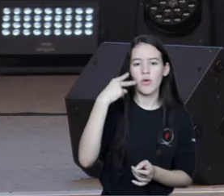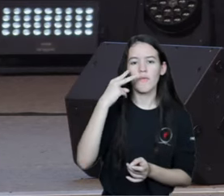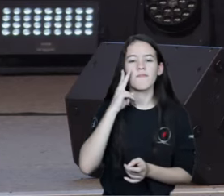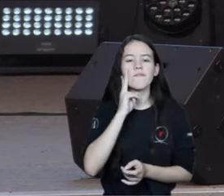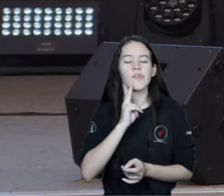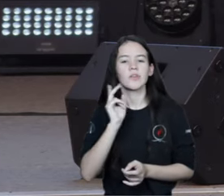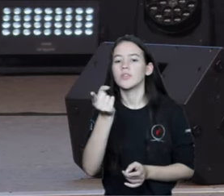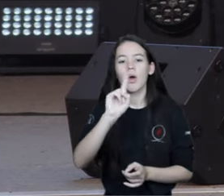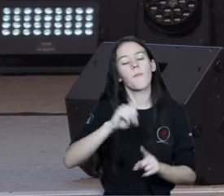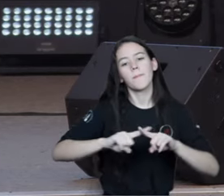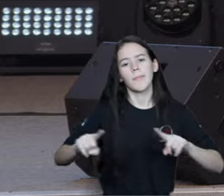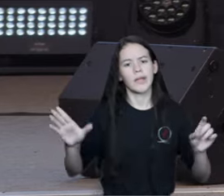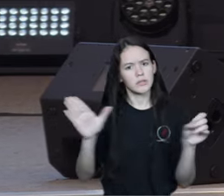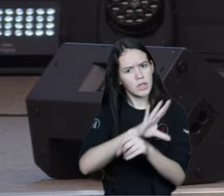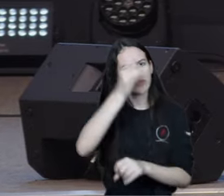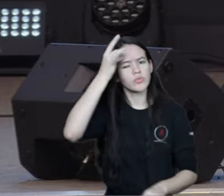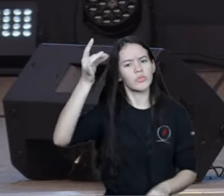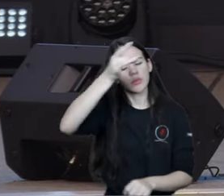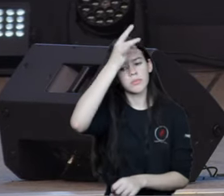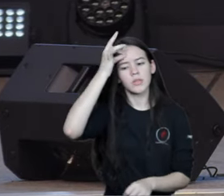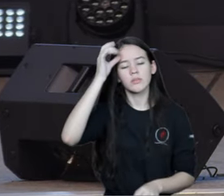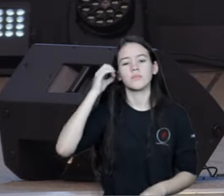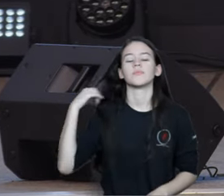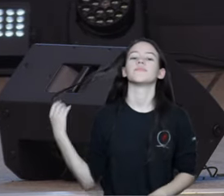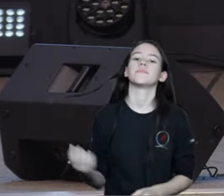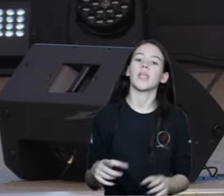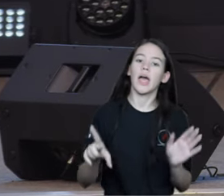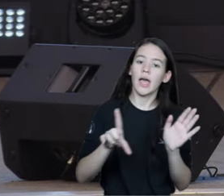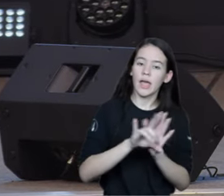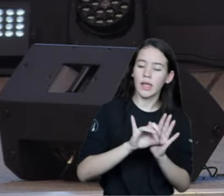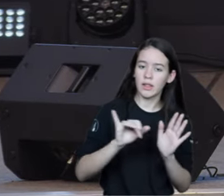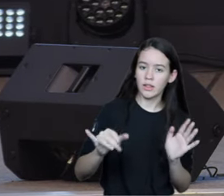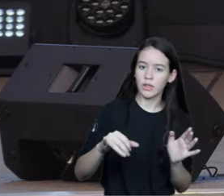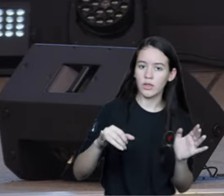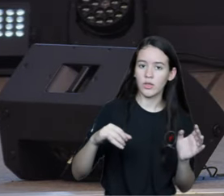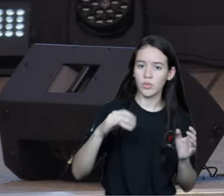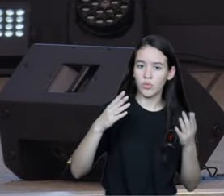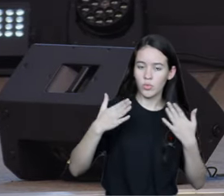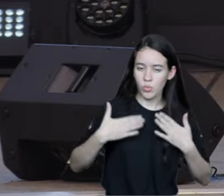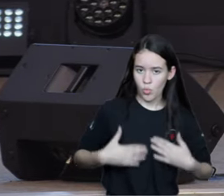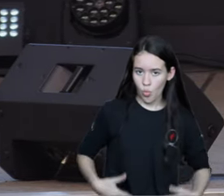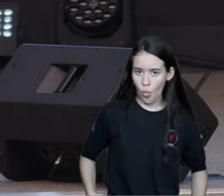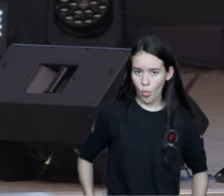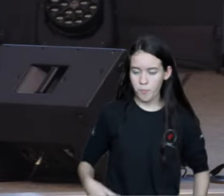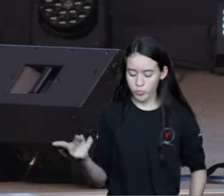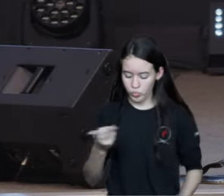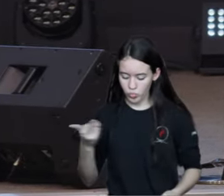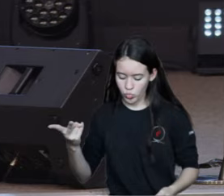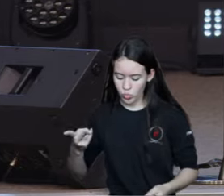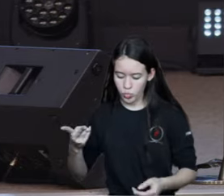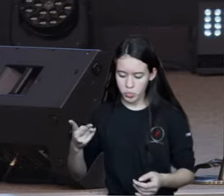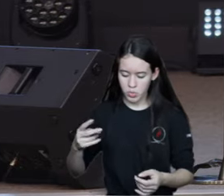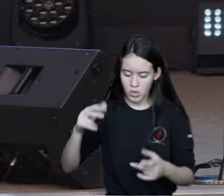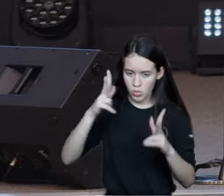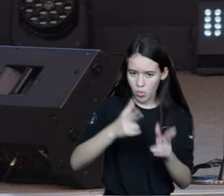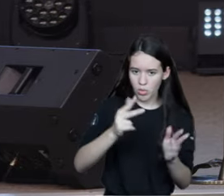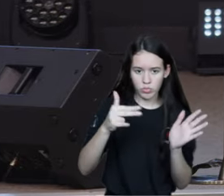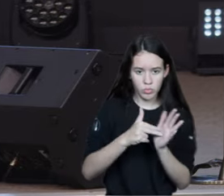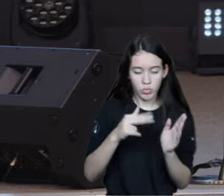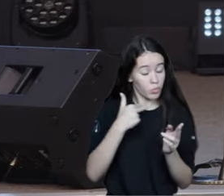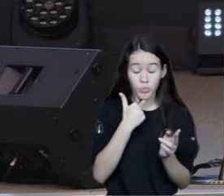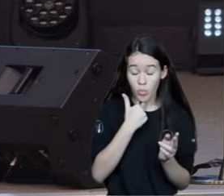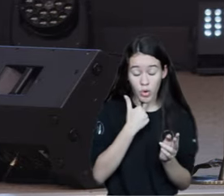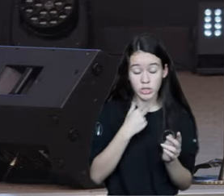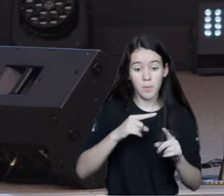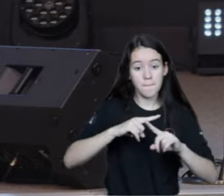enchei-vos do Espírito a lei física vale para a lei do mundo espiritual dois corpos não Pode ocupar o mesmo espaço e no mundo espiritual é a mesma coisa